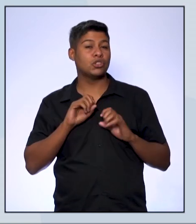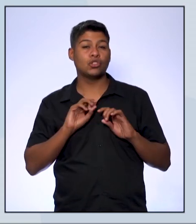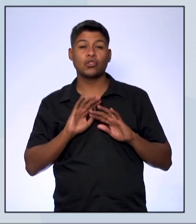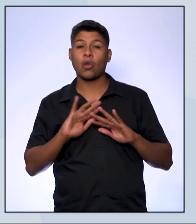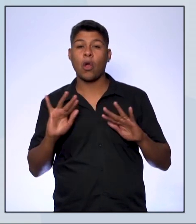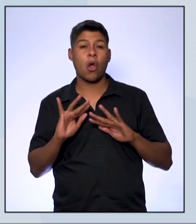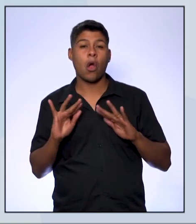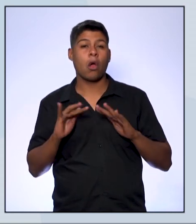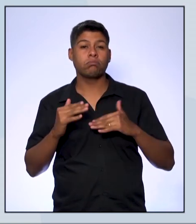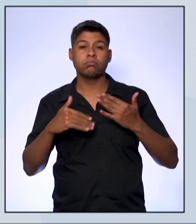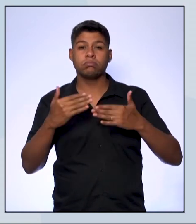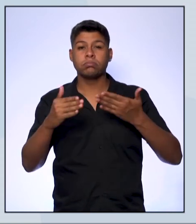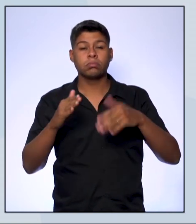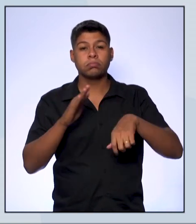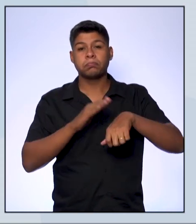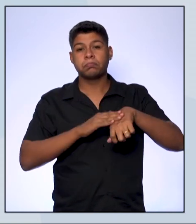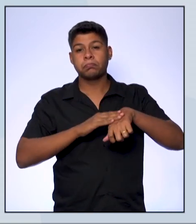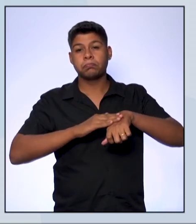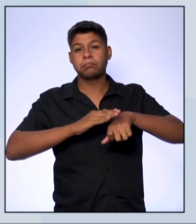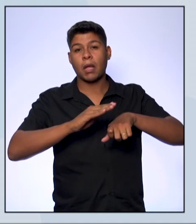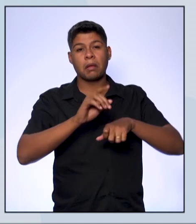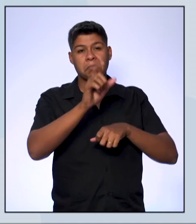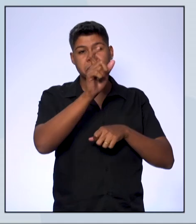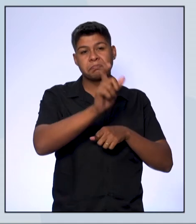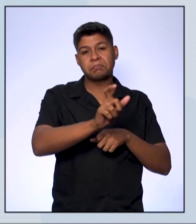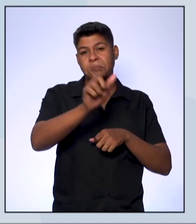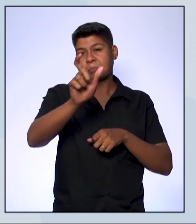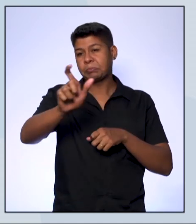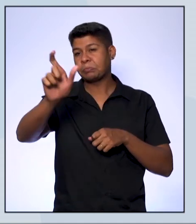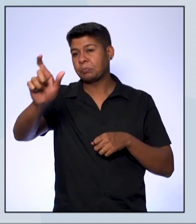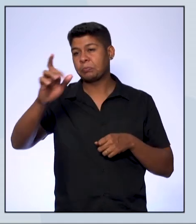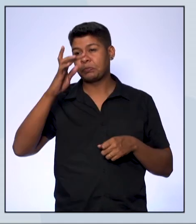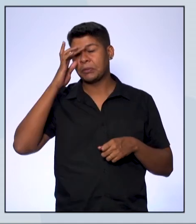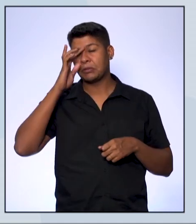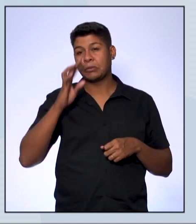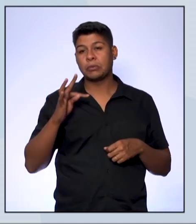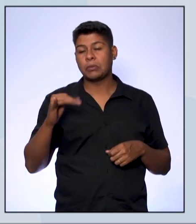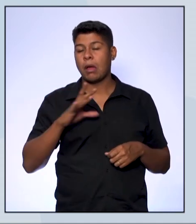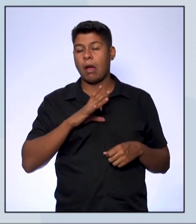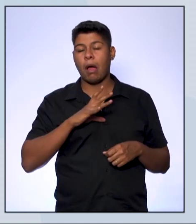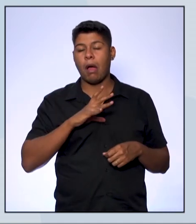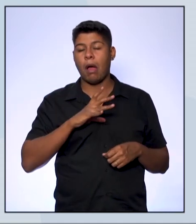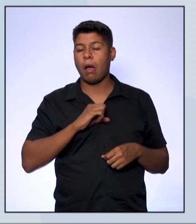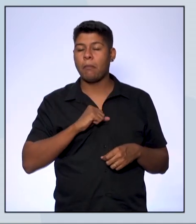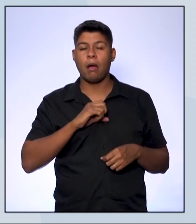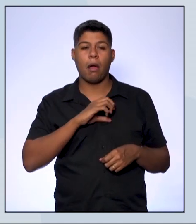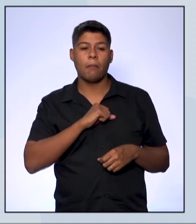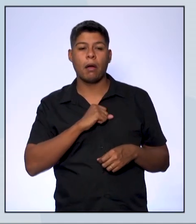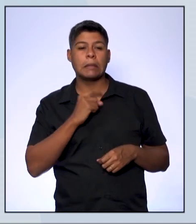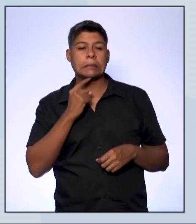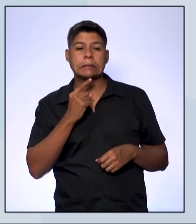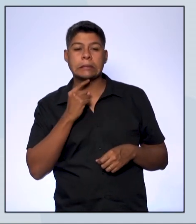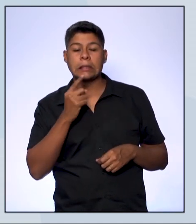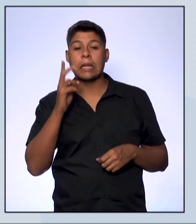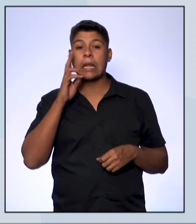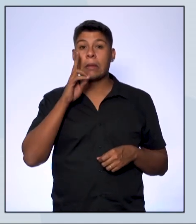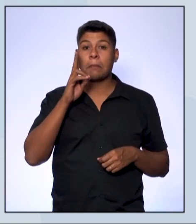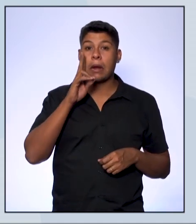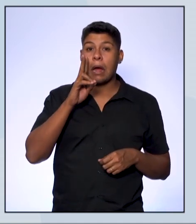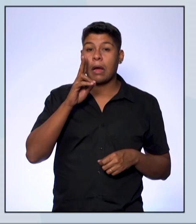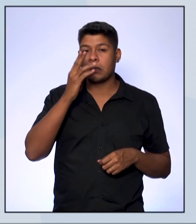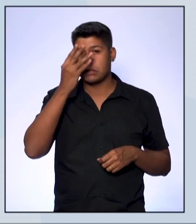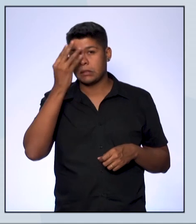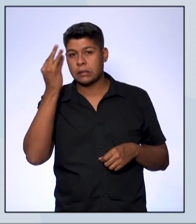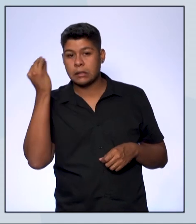amar aqui além mas este aquele o outro e toda a gente amar amar e não amar ninguém recordar